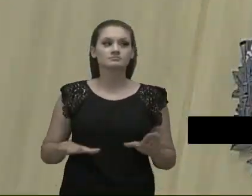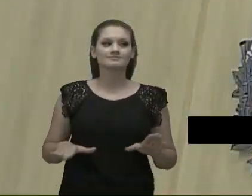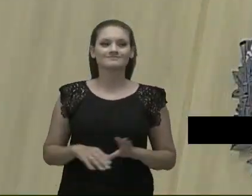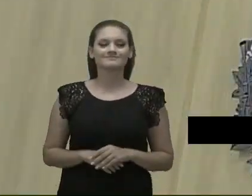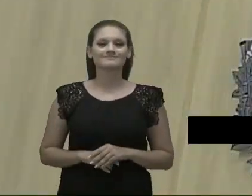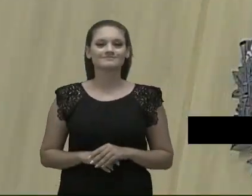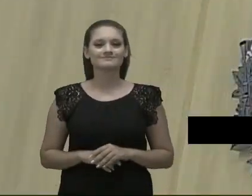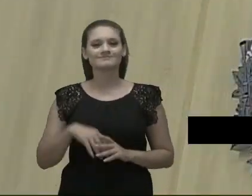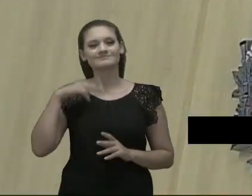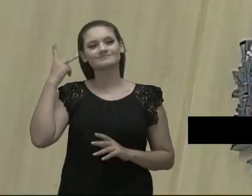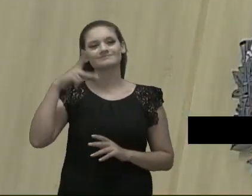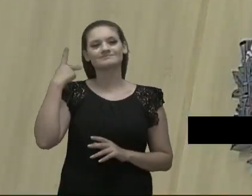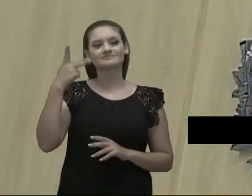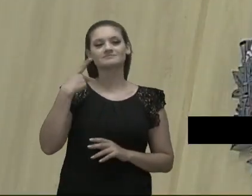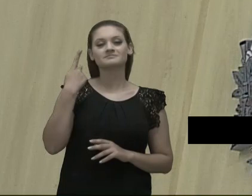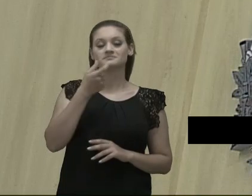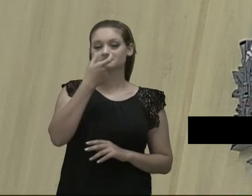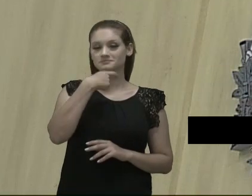Vereador Serginho.